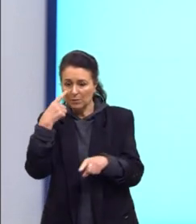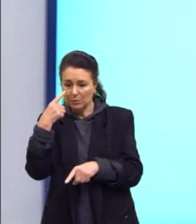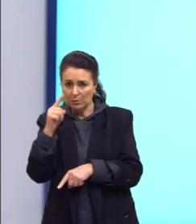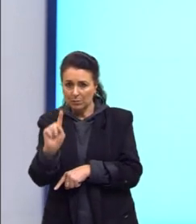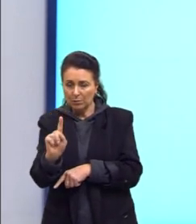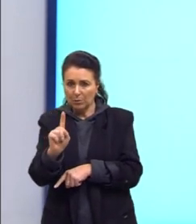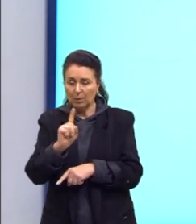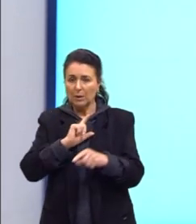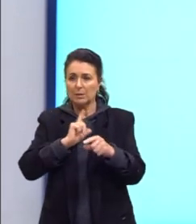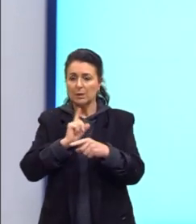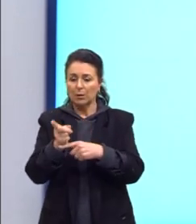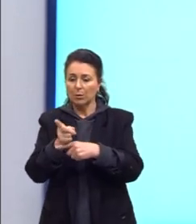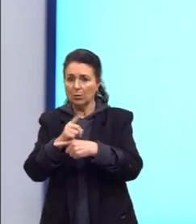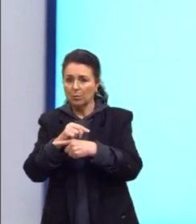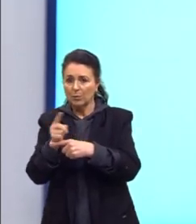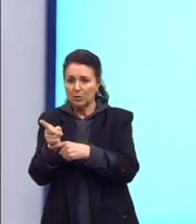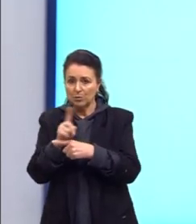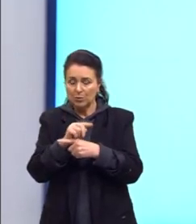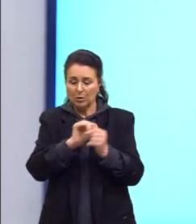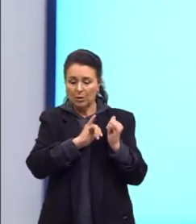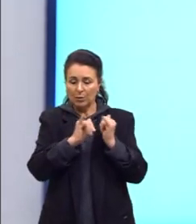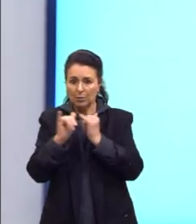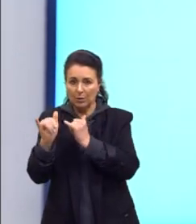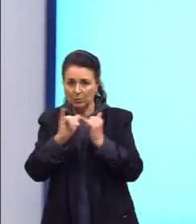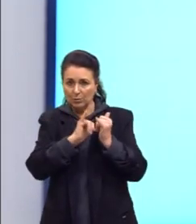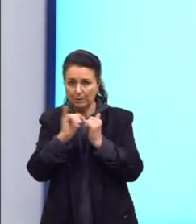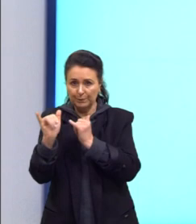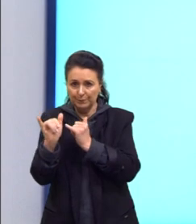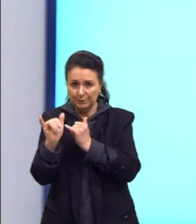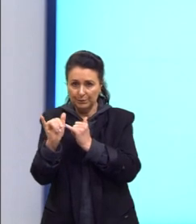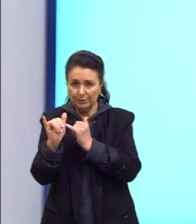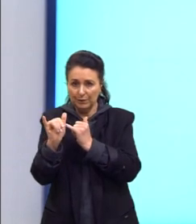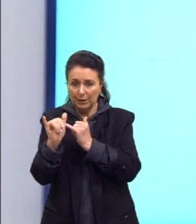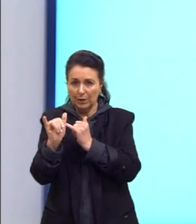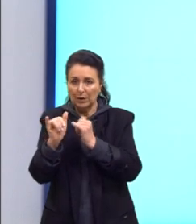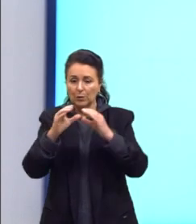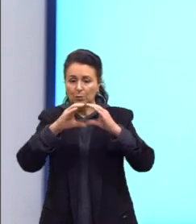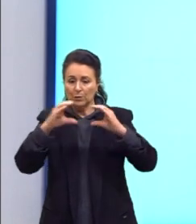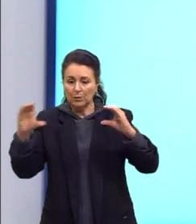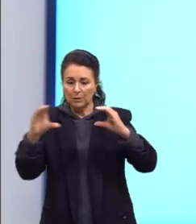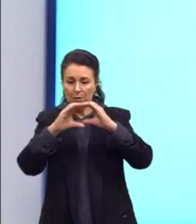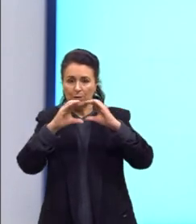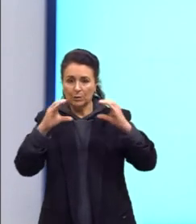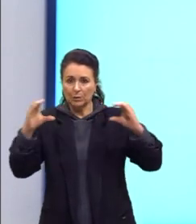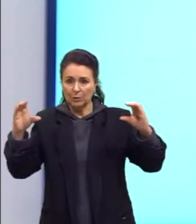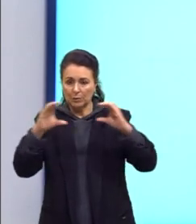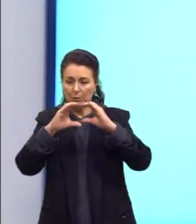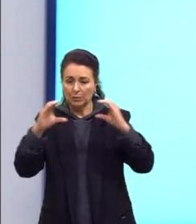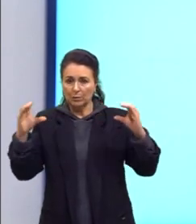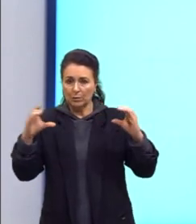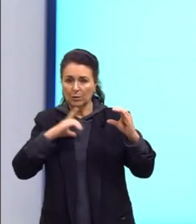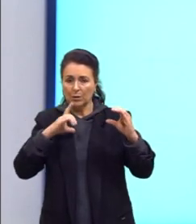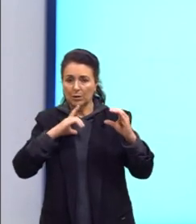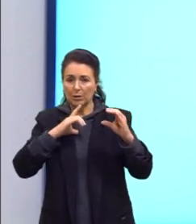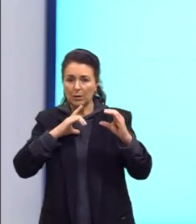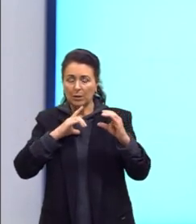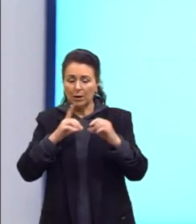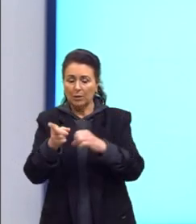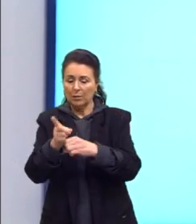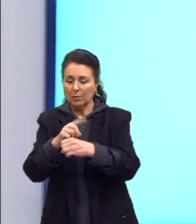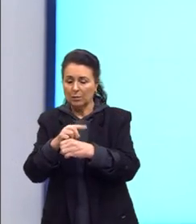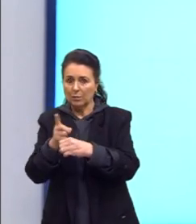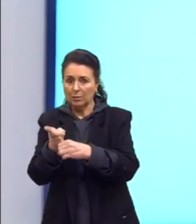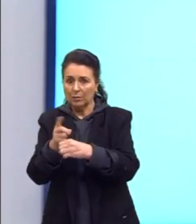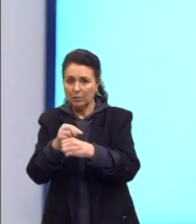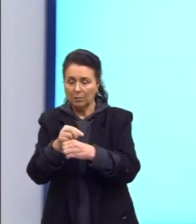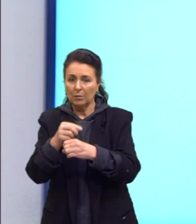colocasse amperímetro aqui em outros lugares desse circuito eu teria a mesma medida porque esta é